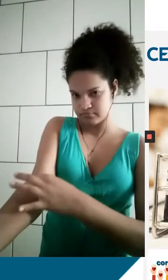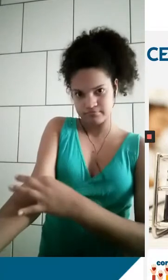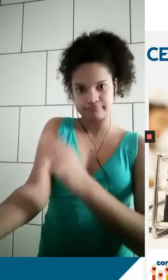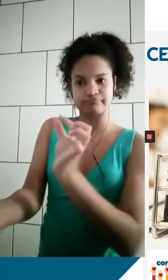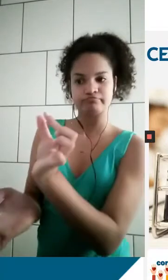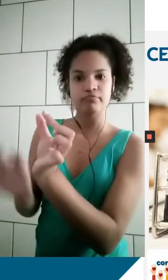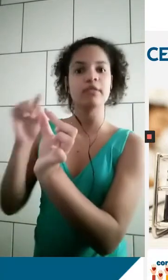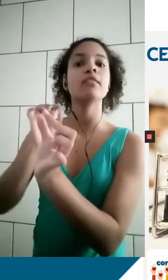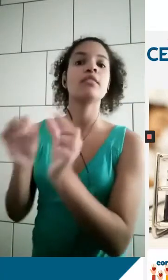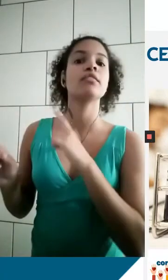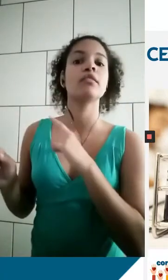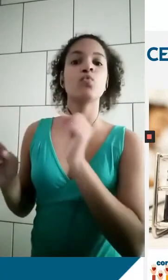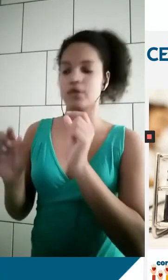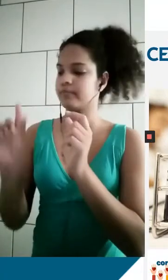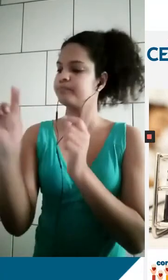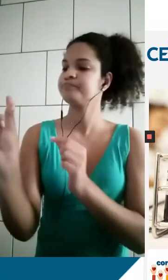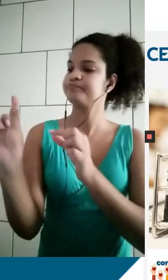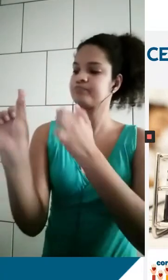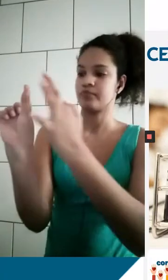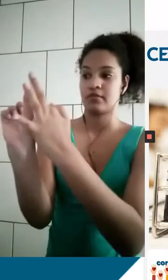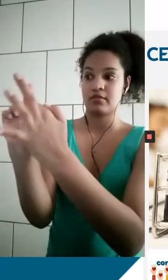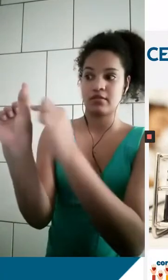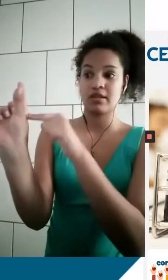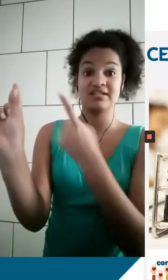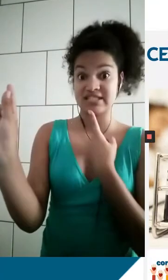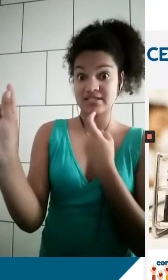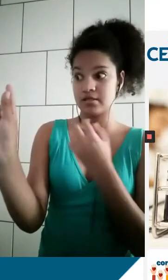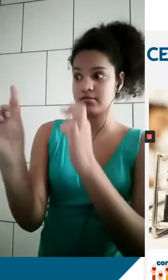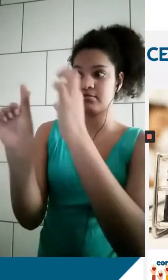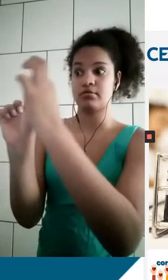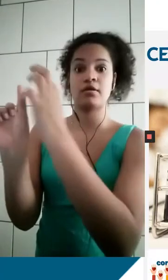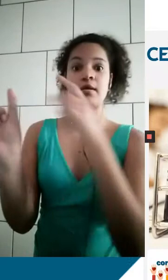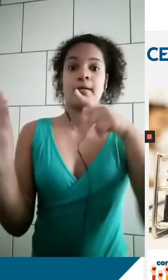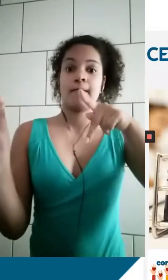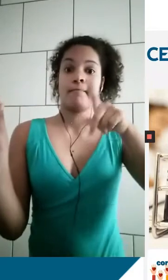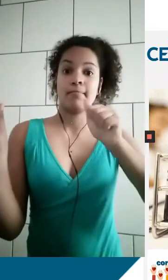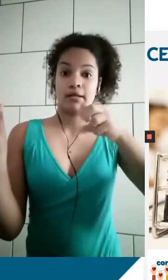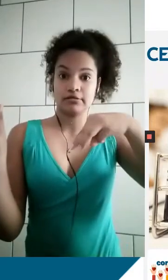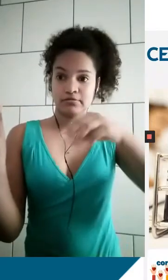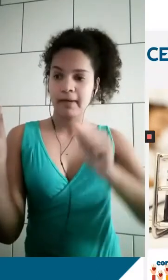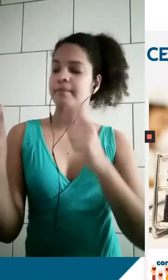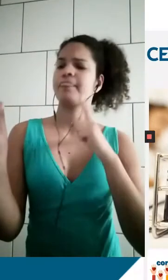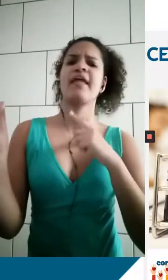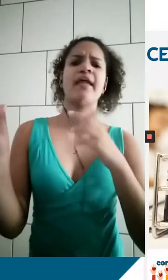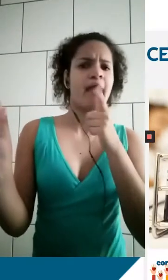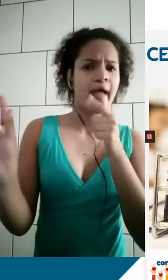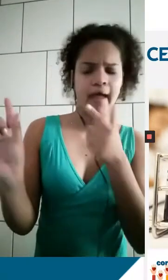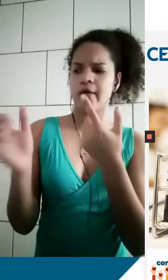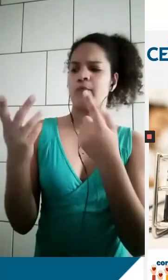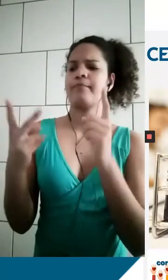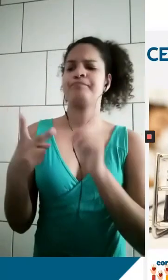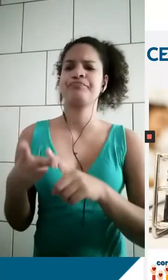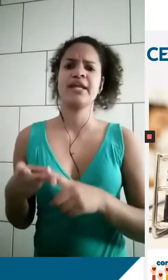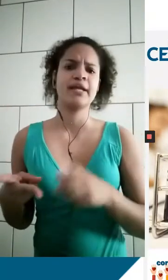Você vai encontrar água, quase 90% do plasma é formado por água. Você vai encontrar glicose, você